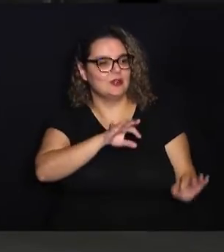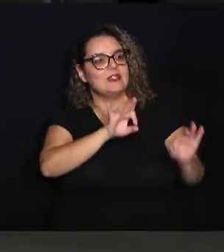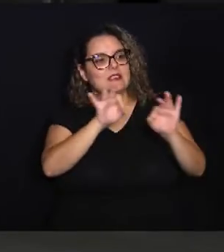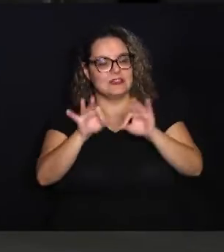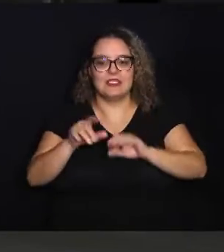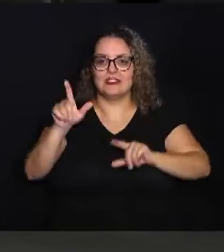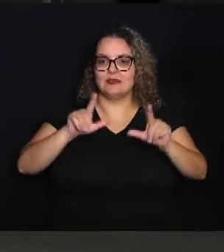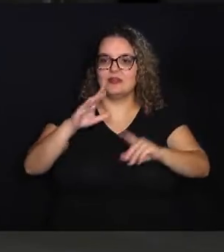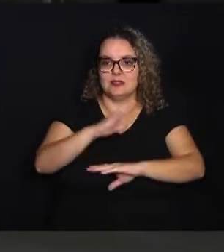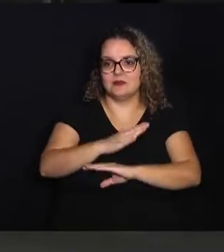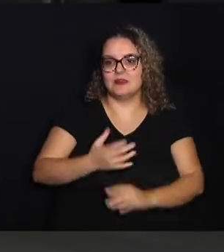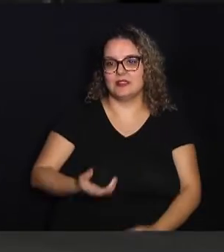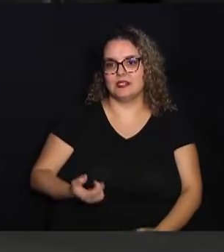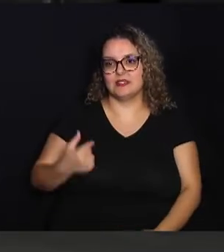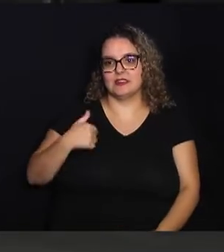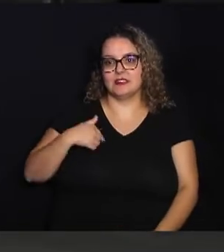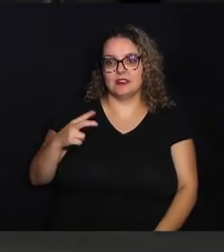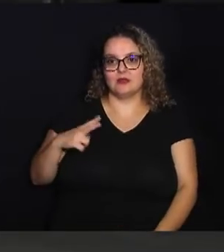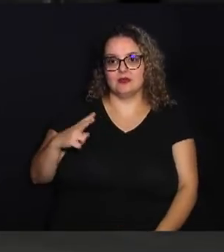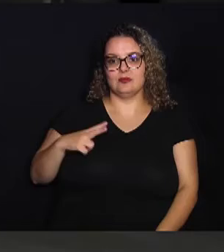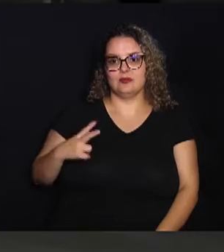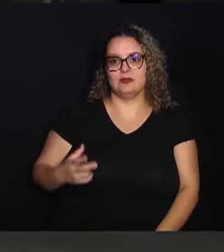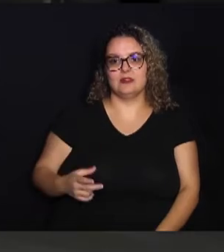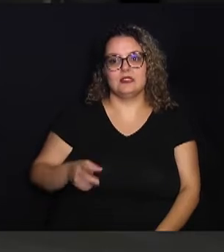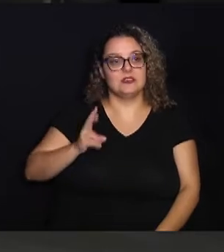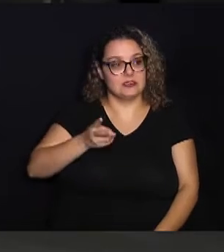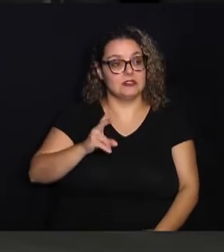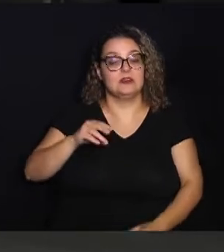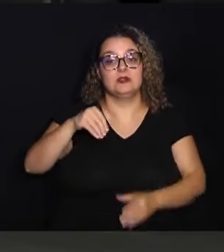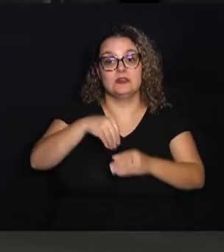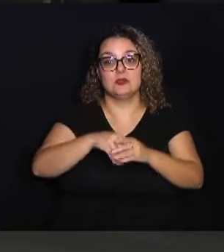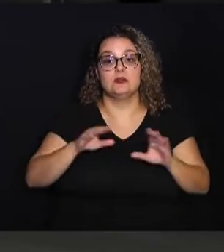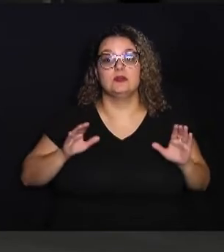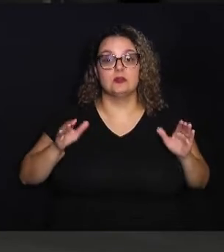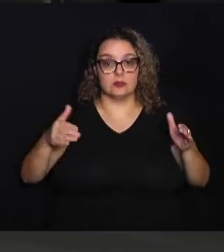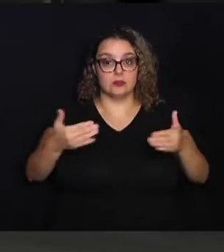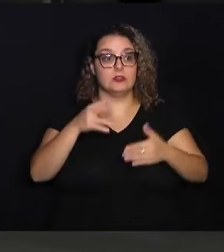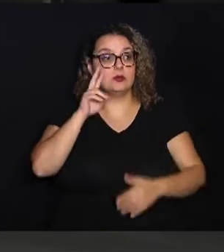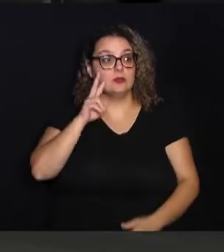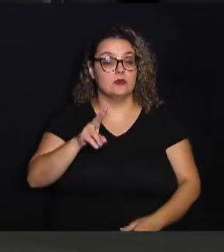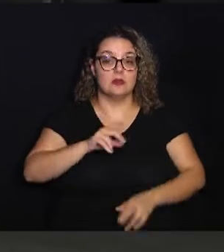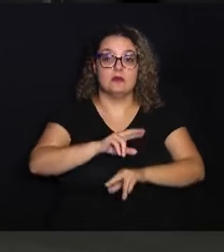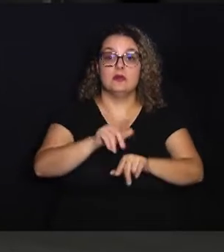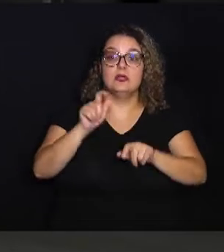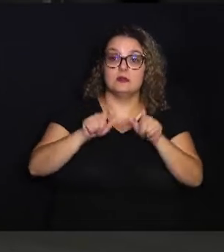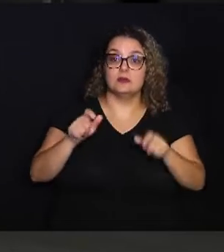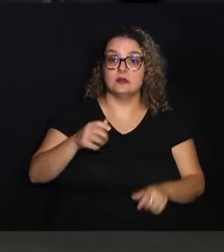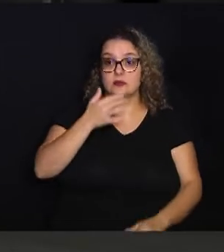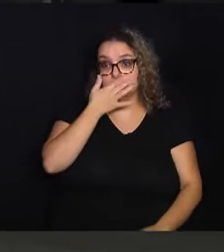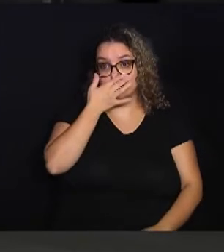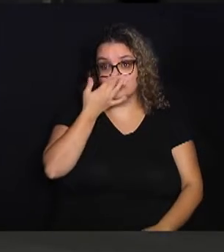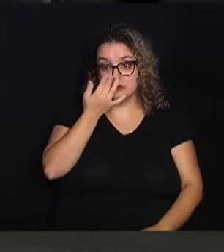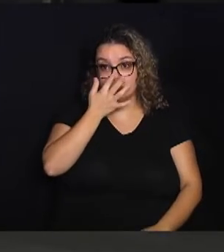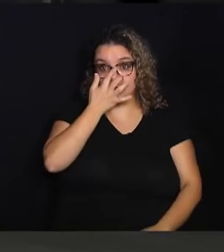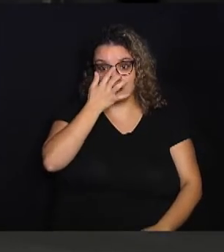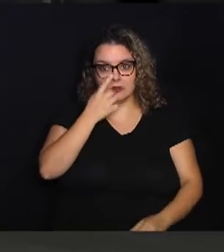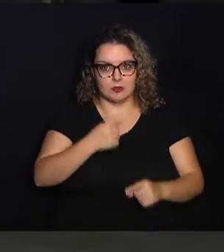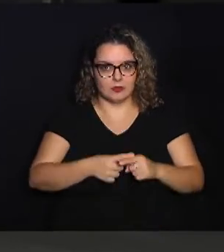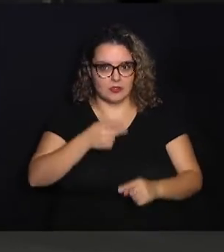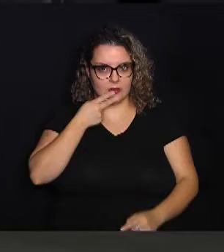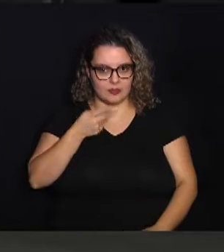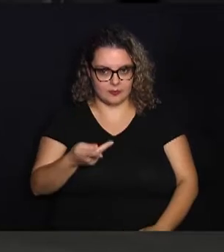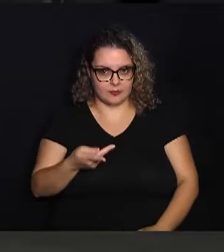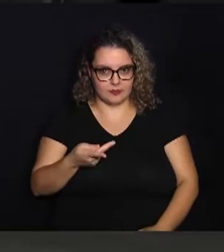TV Câmara Campinas, e eu particularmente fiquei todo o tempo dentro do fórum. Então a gente via muita gente, porque a gente fala que ficam